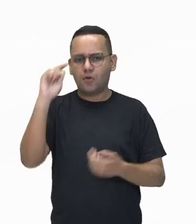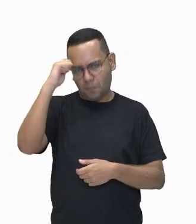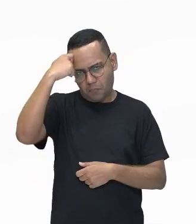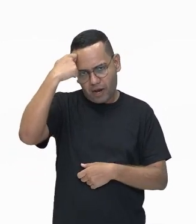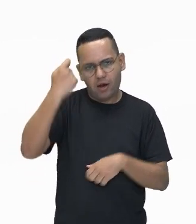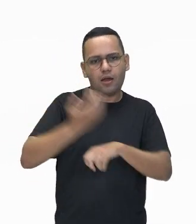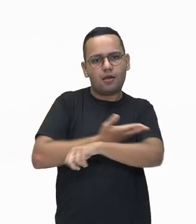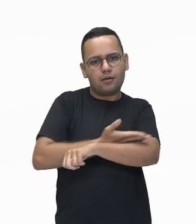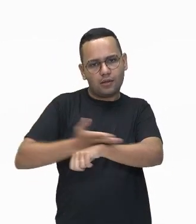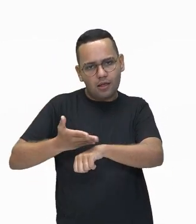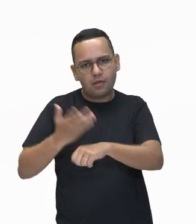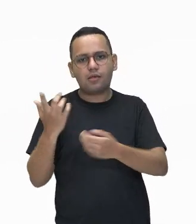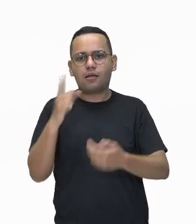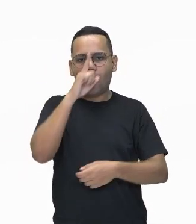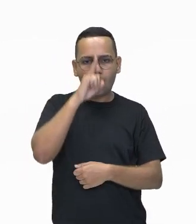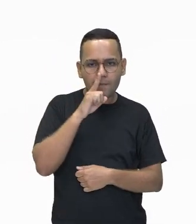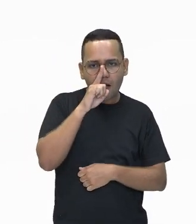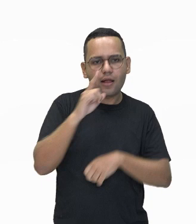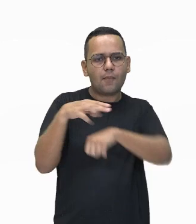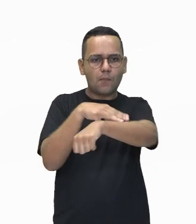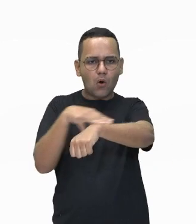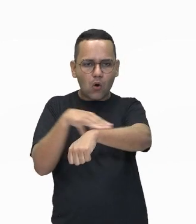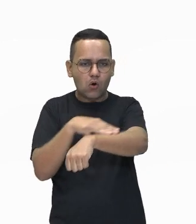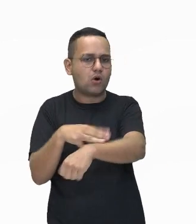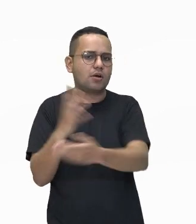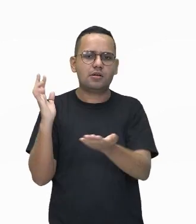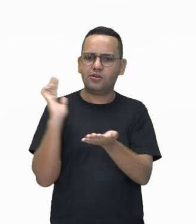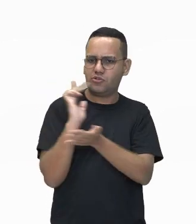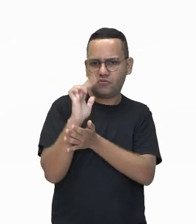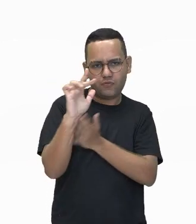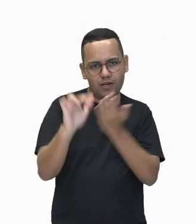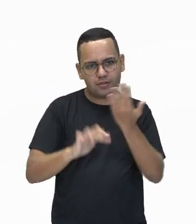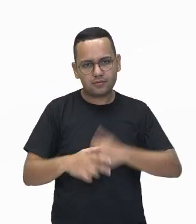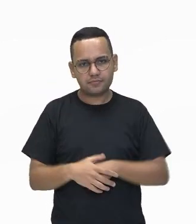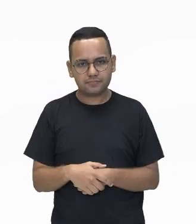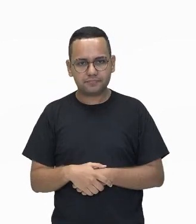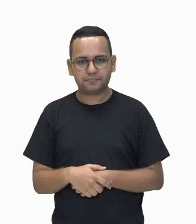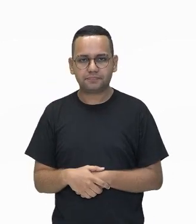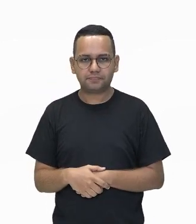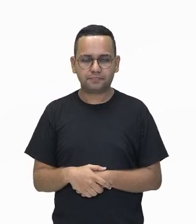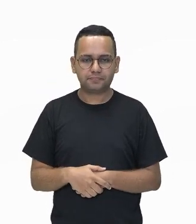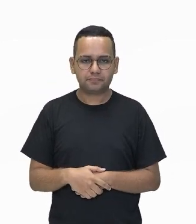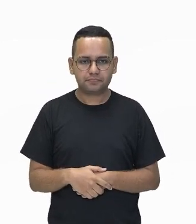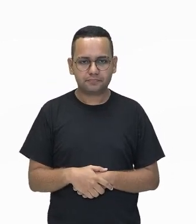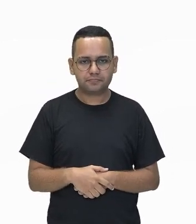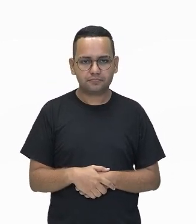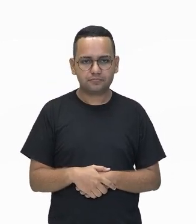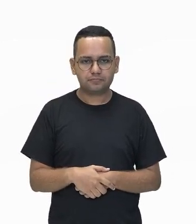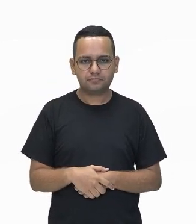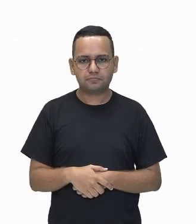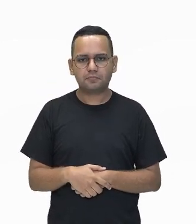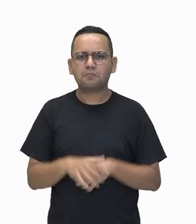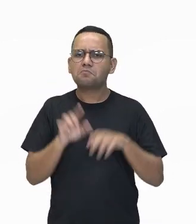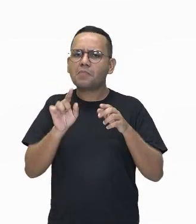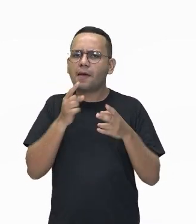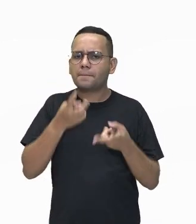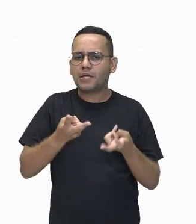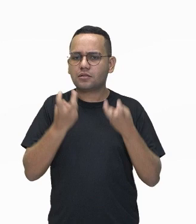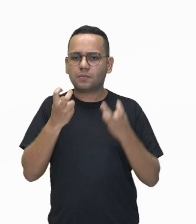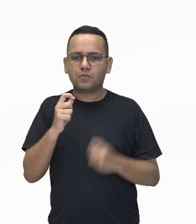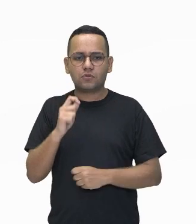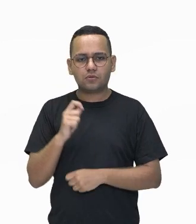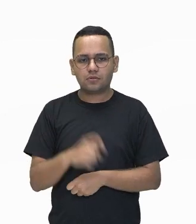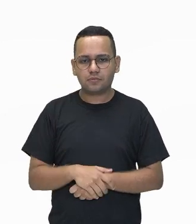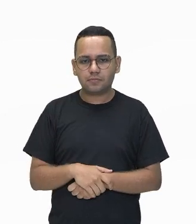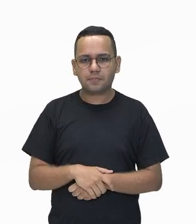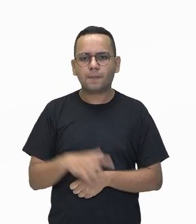ricos e pobres, de heterossexuais e de homossexuais, e assim por diante. Mas observe que, apesar